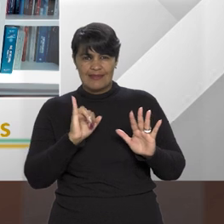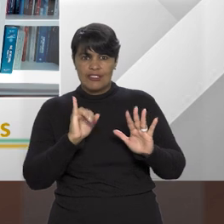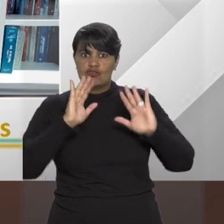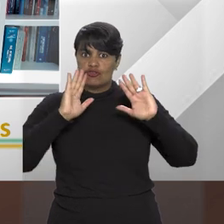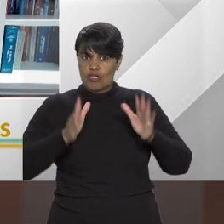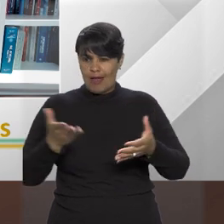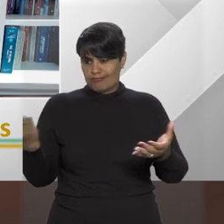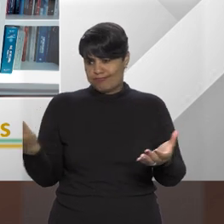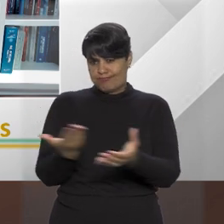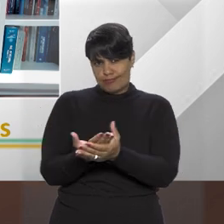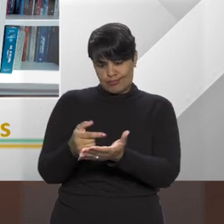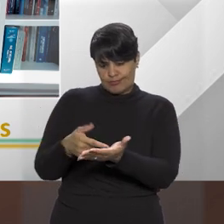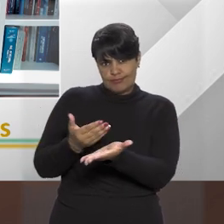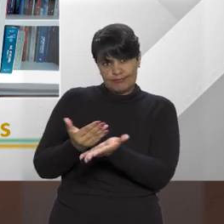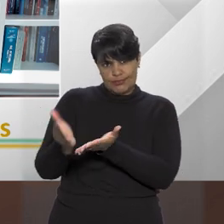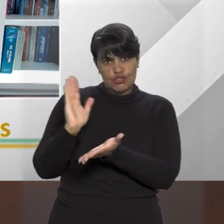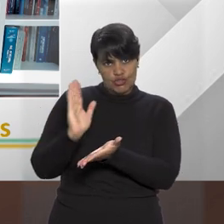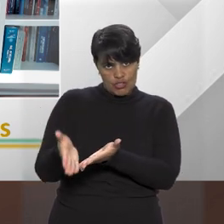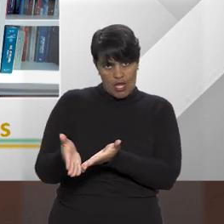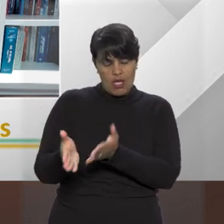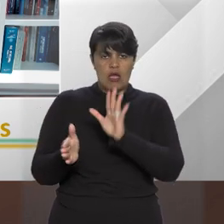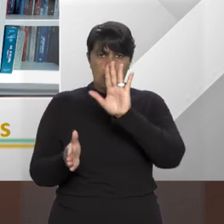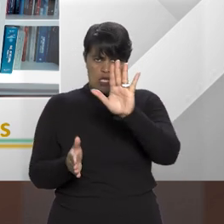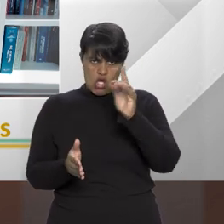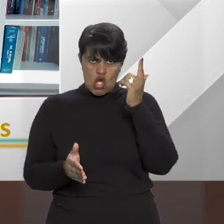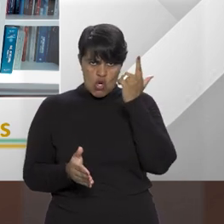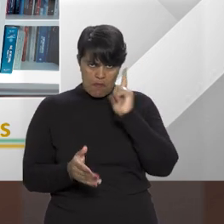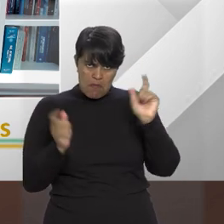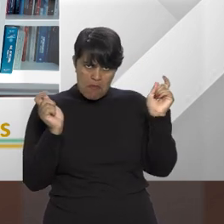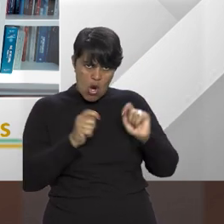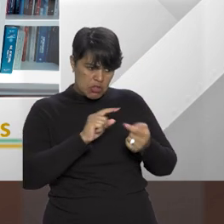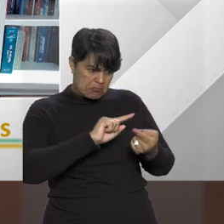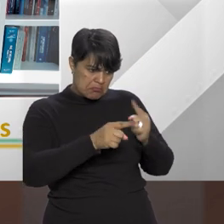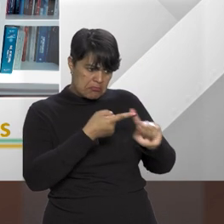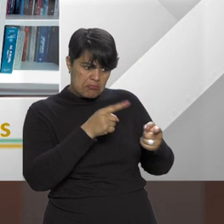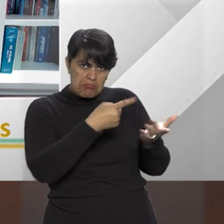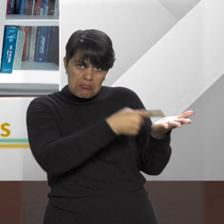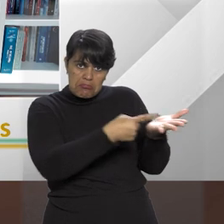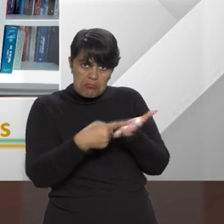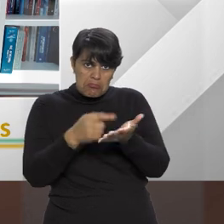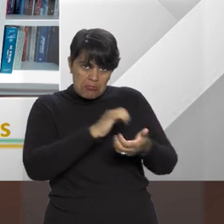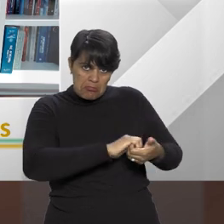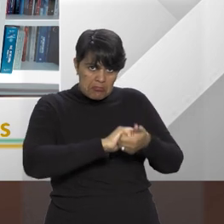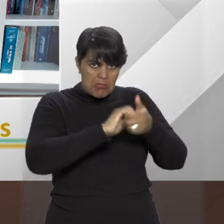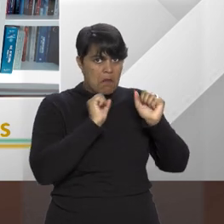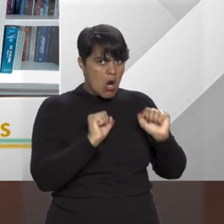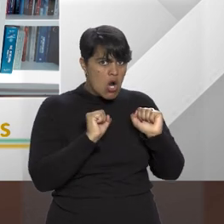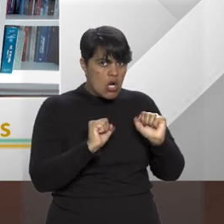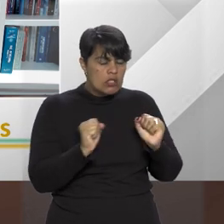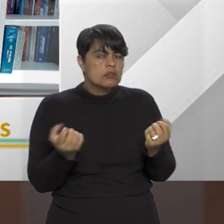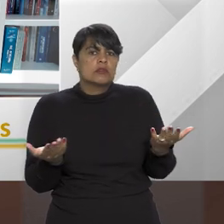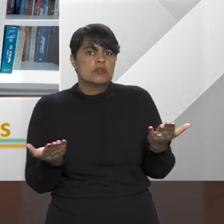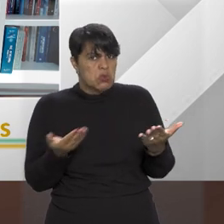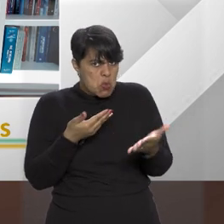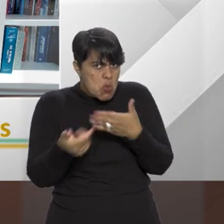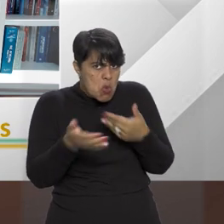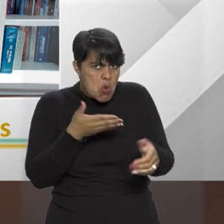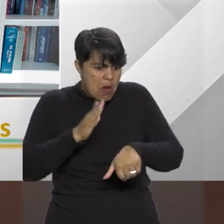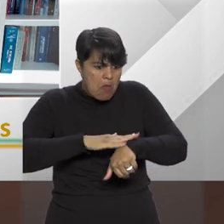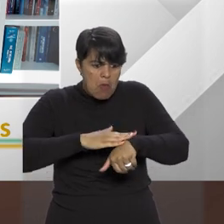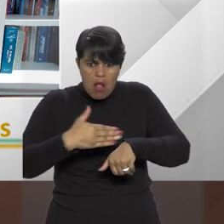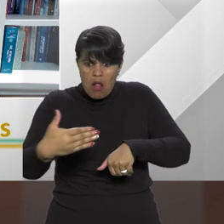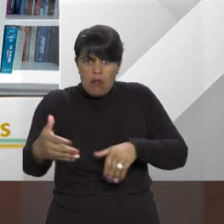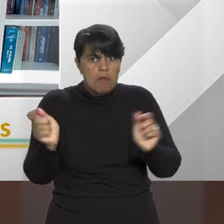ou quais etapas do processo? E em qualquer instância, inclusive? A autocomposição ela pode se dar em qualquer